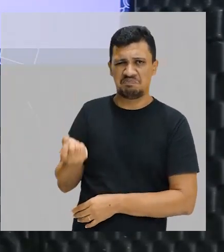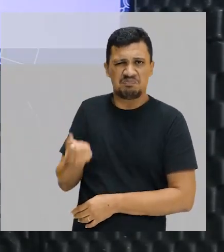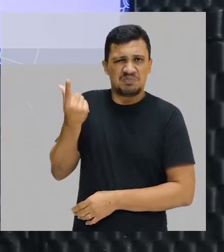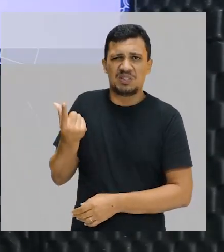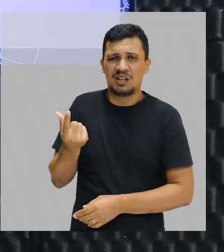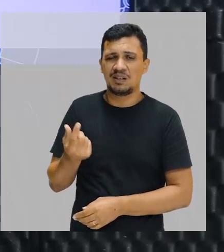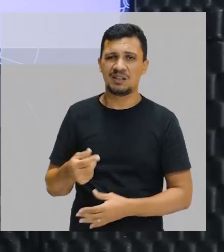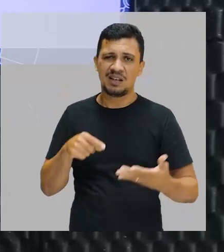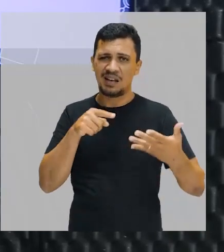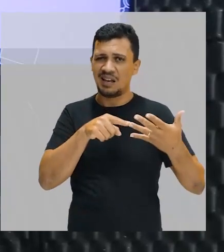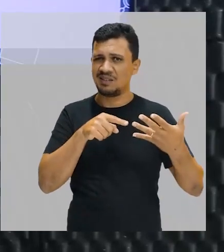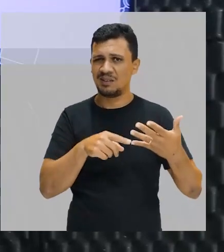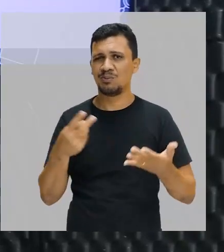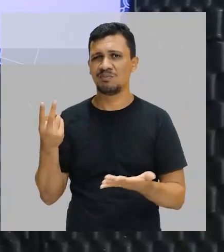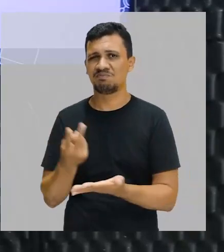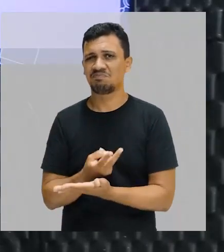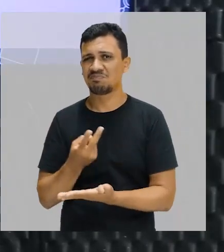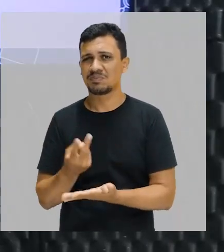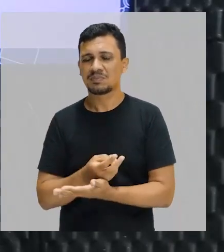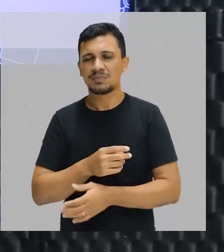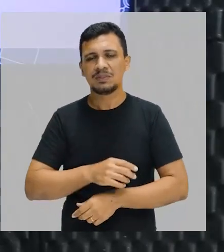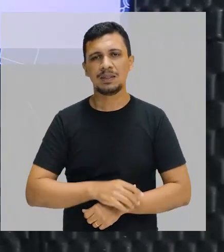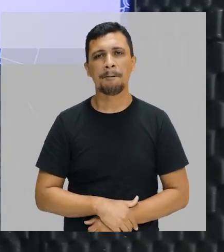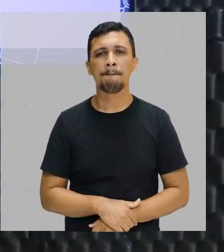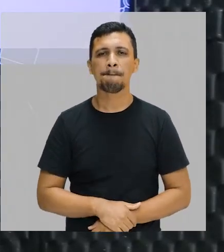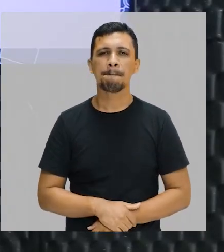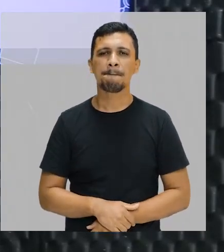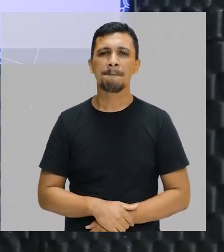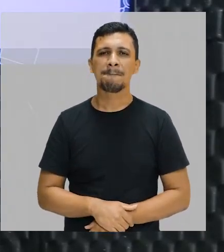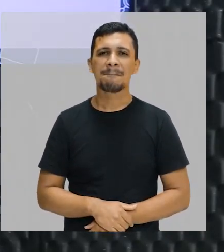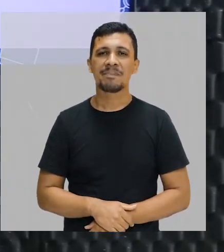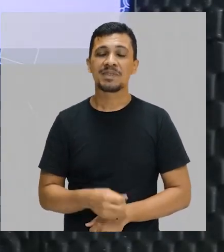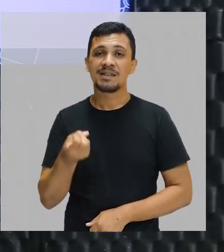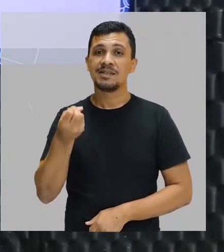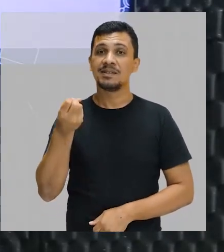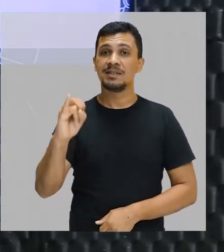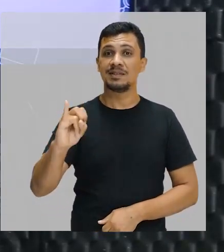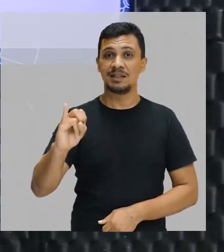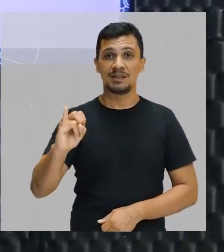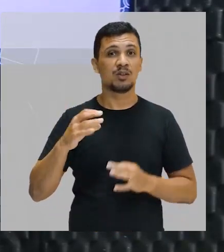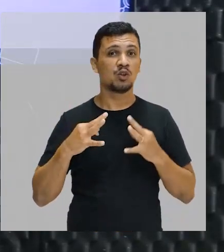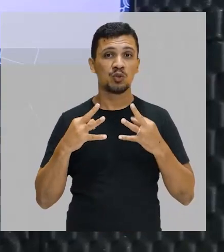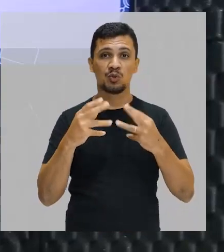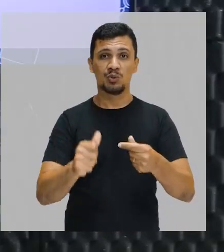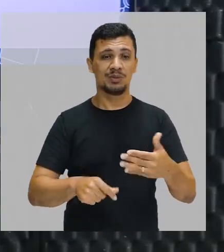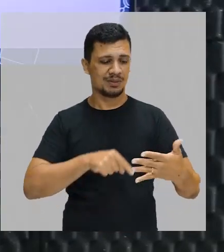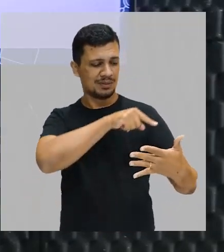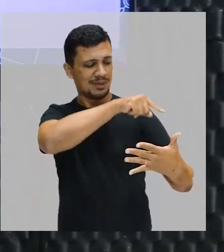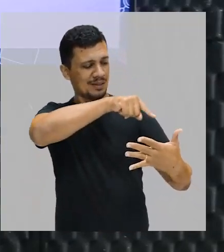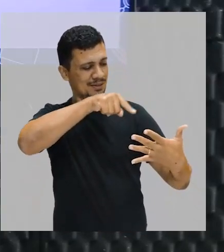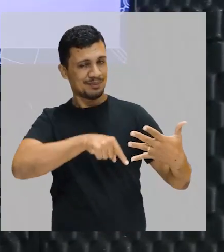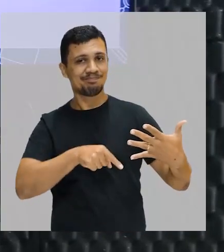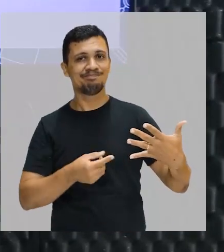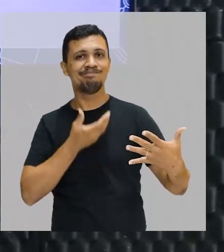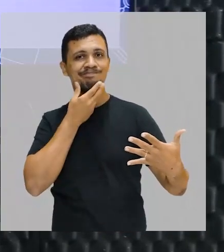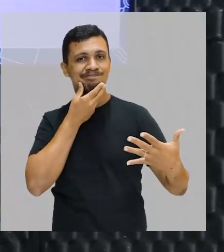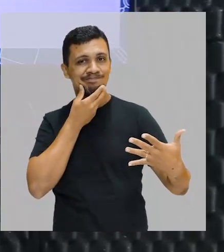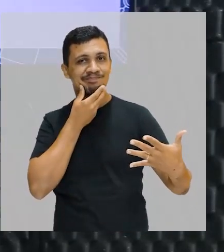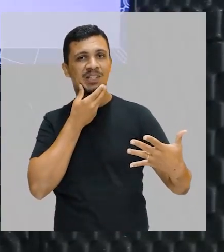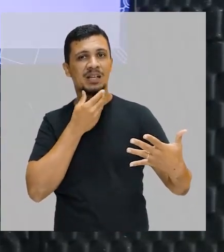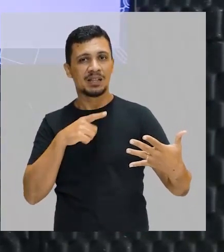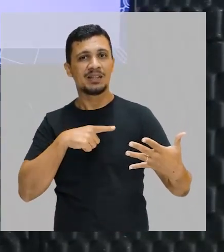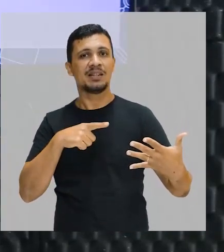consideração, portanto, né, meus amores? Então vejam só, se nós pegarmos todas essas alternativas, né, nós só temos